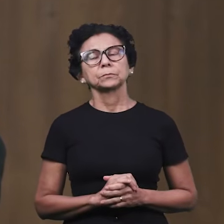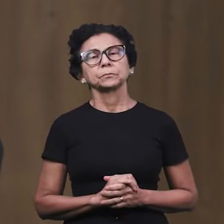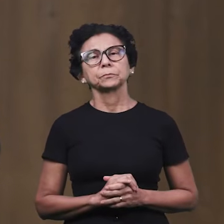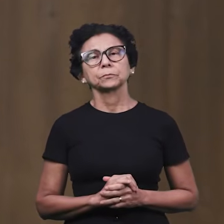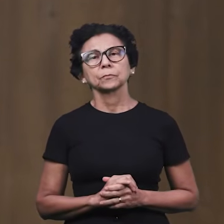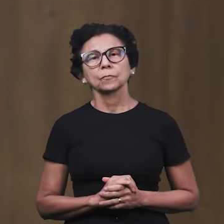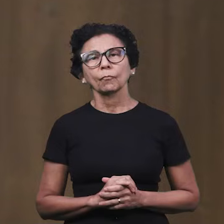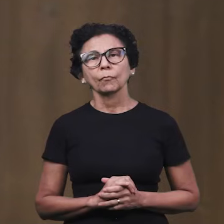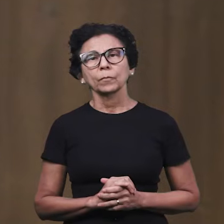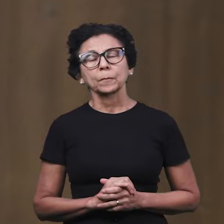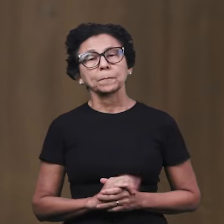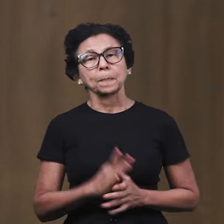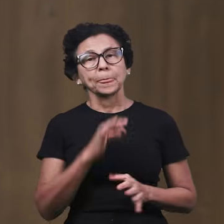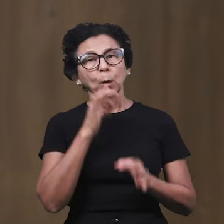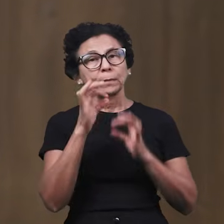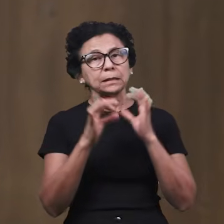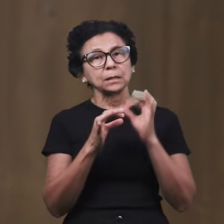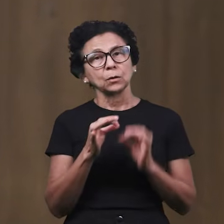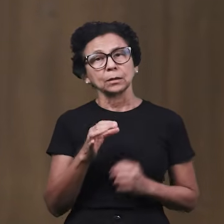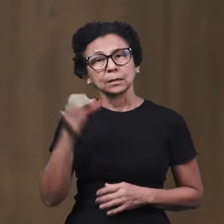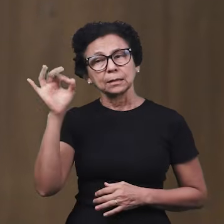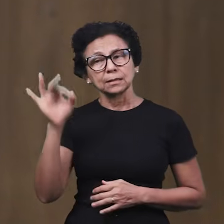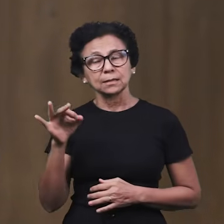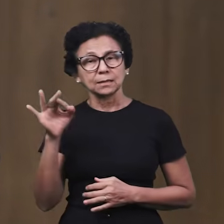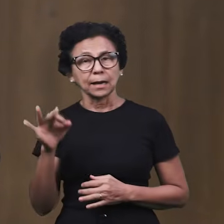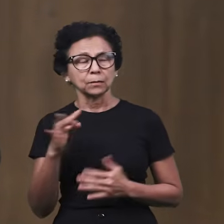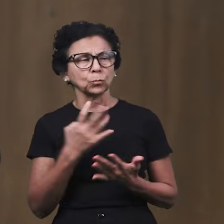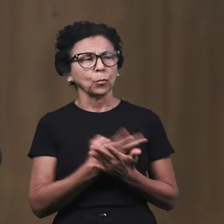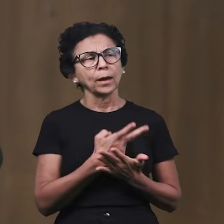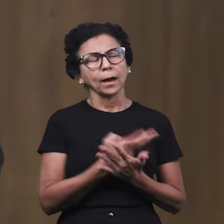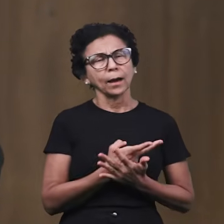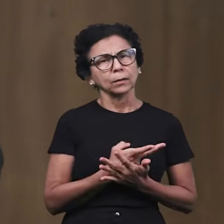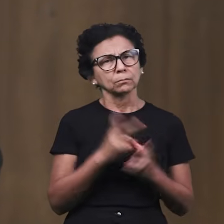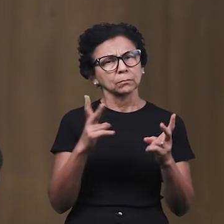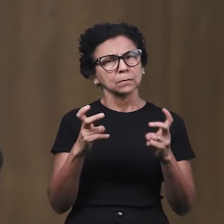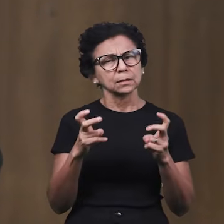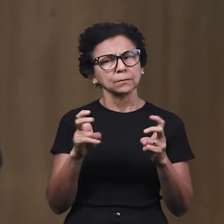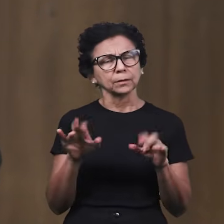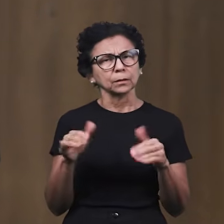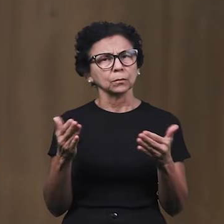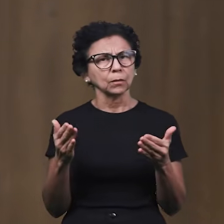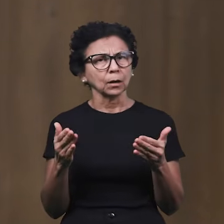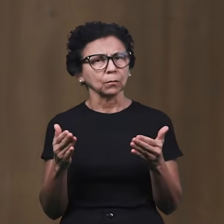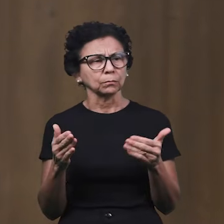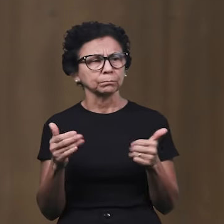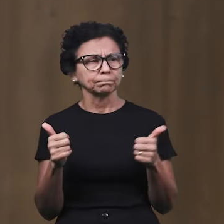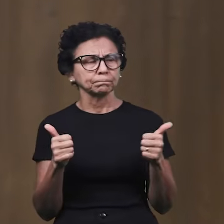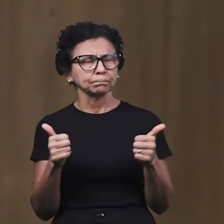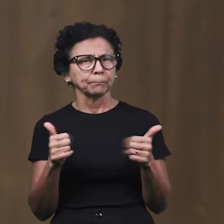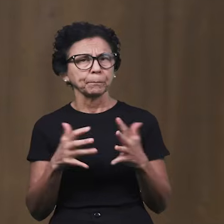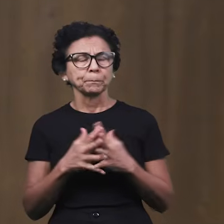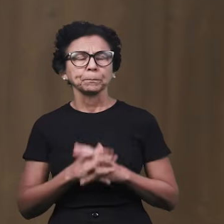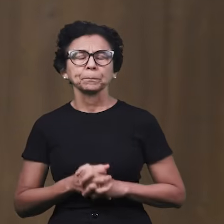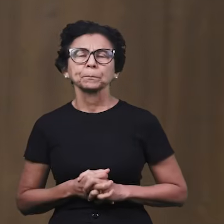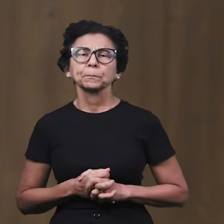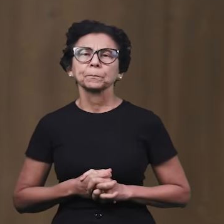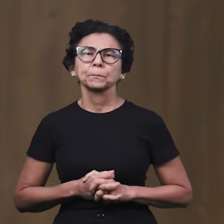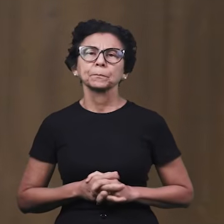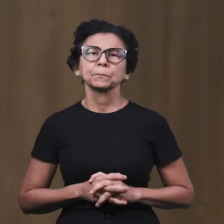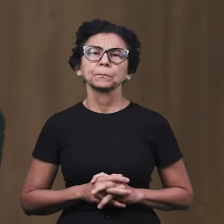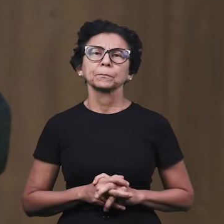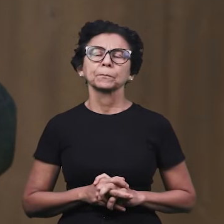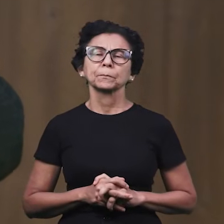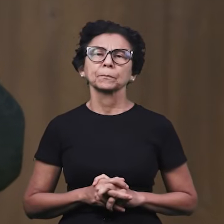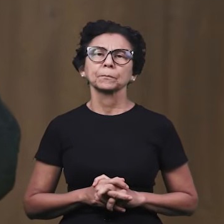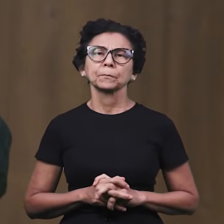discernir opiniões. Esse é um tema muito especial. Nós queremos que você